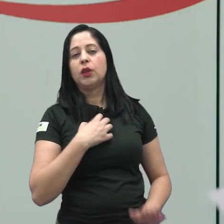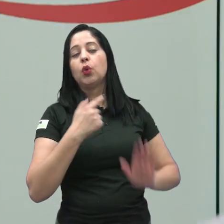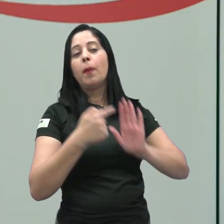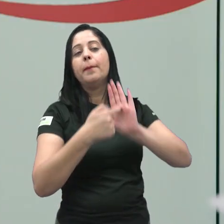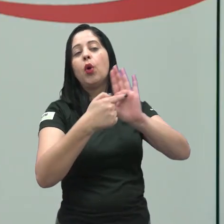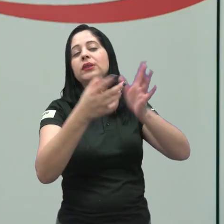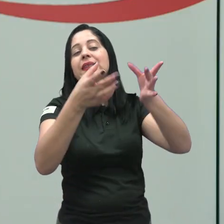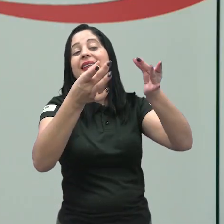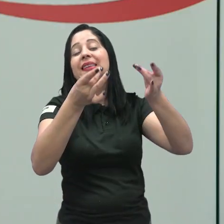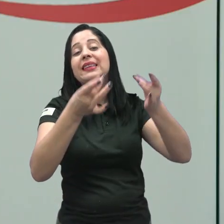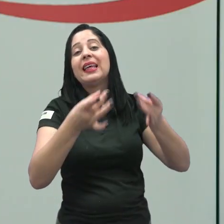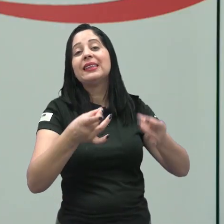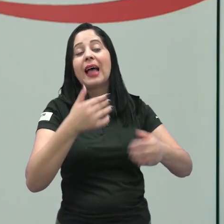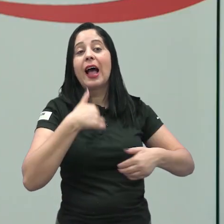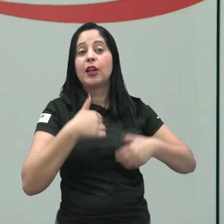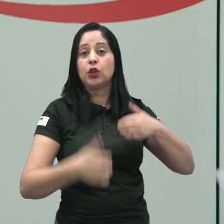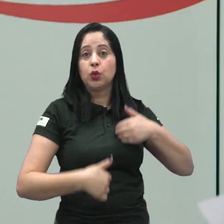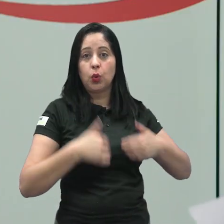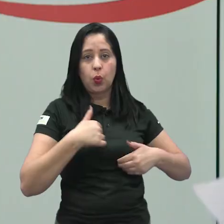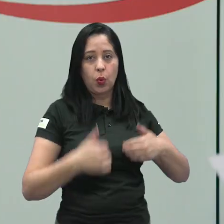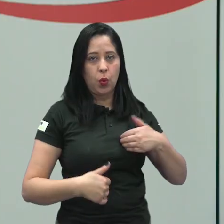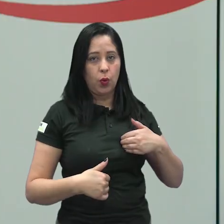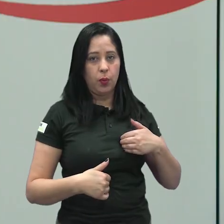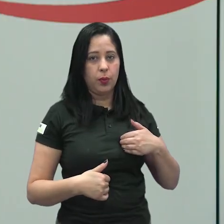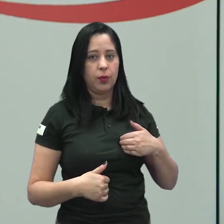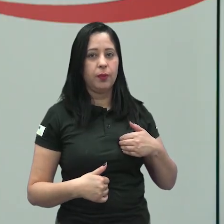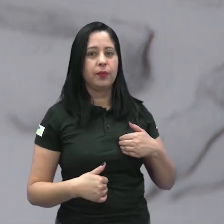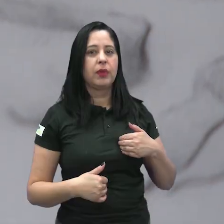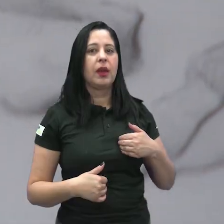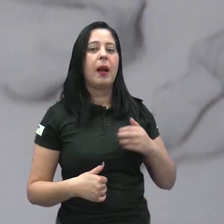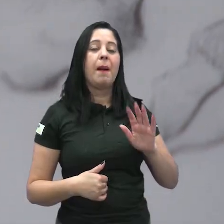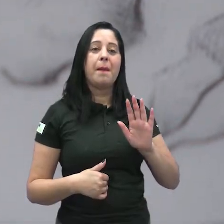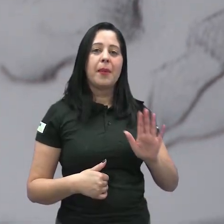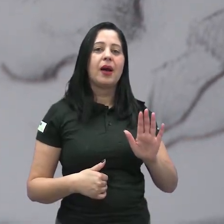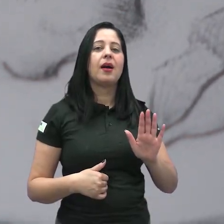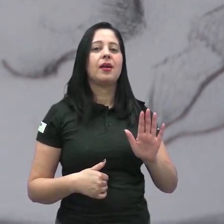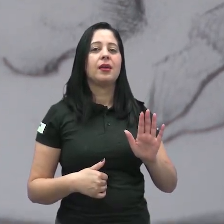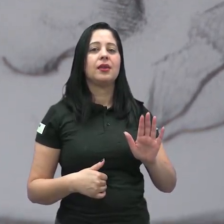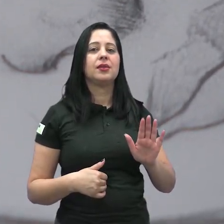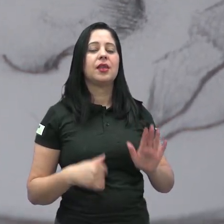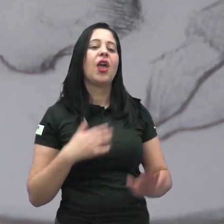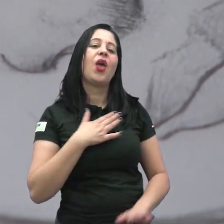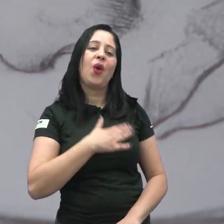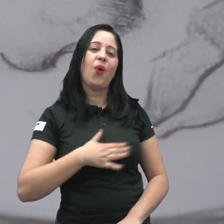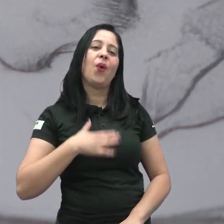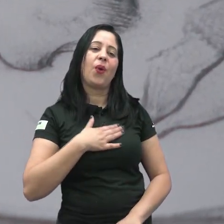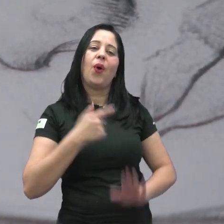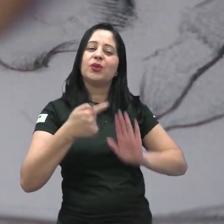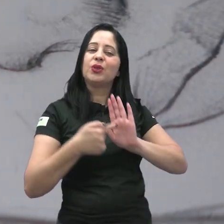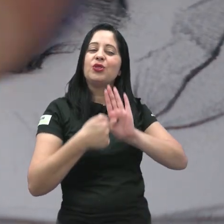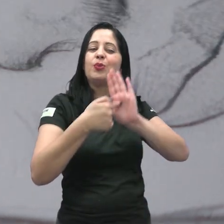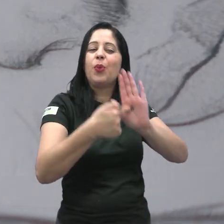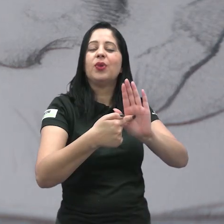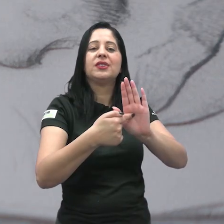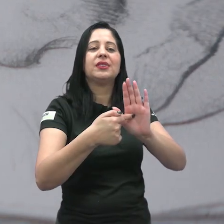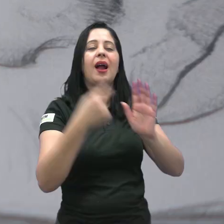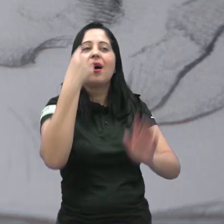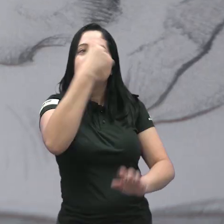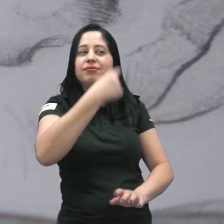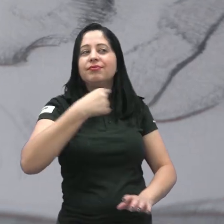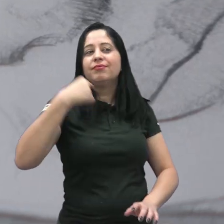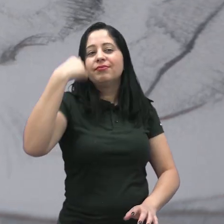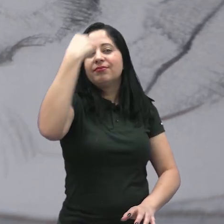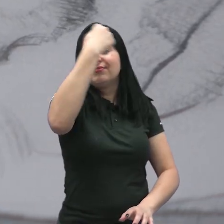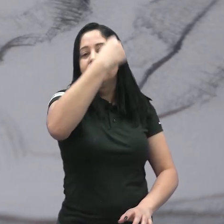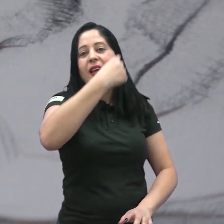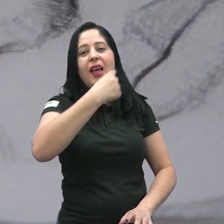detalhes, aumenta, mas a que eu mais faço é uma caricatura mais, que eu digo, a caricatura bondosa, né? Eu até quando